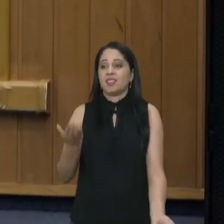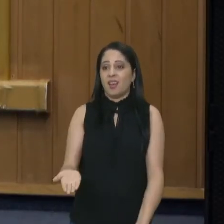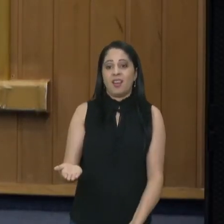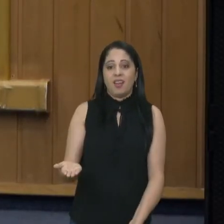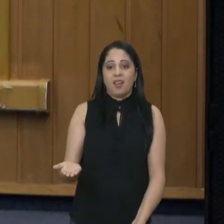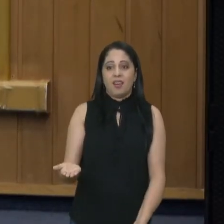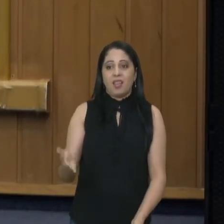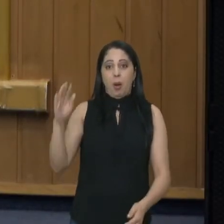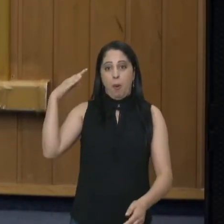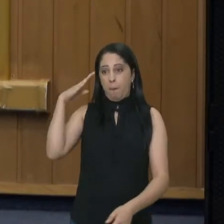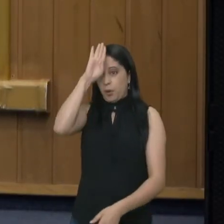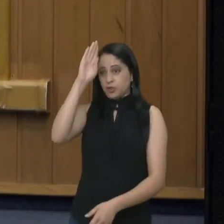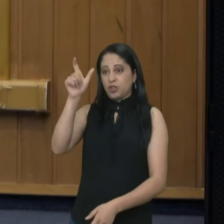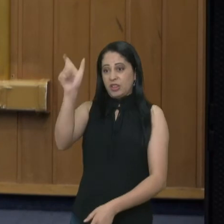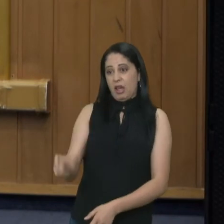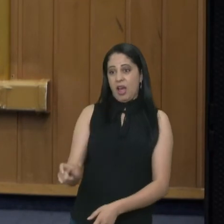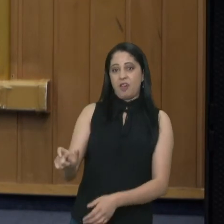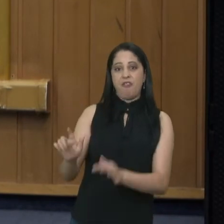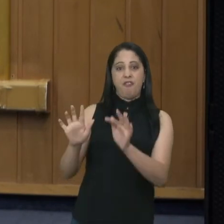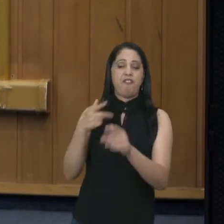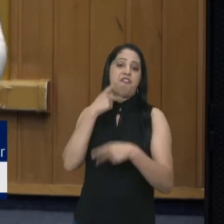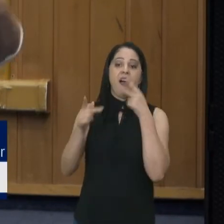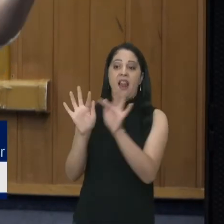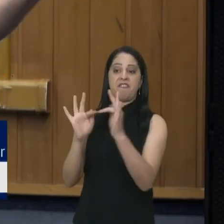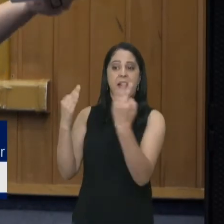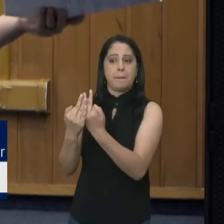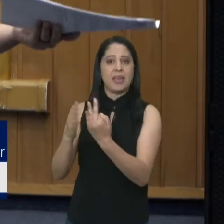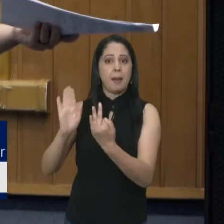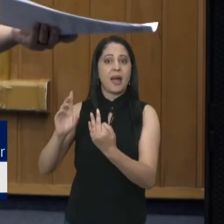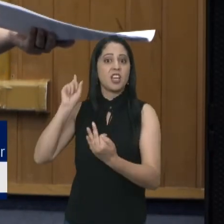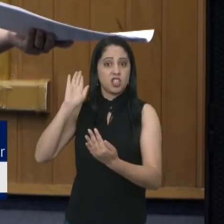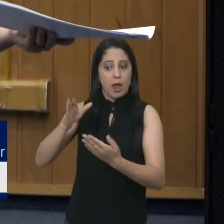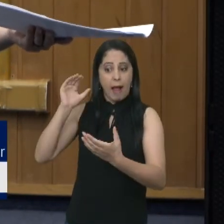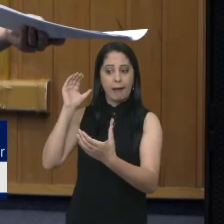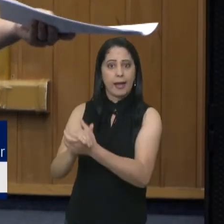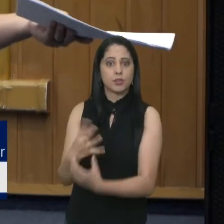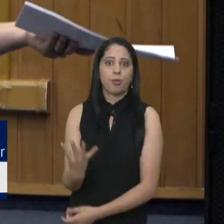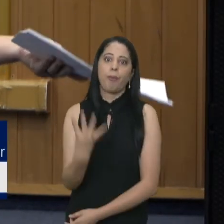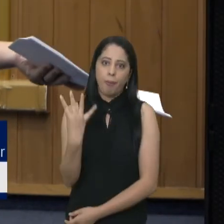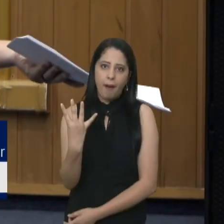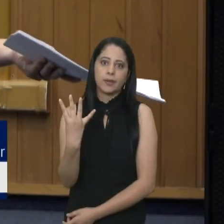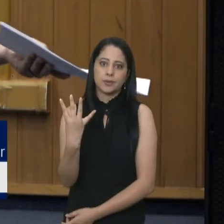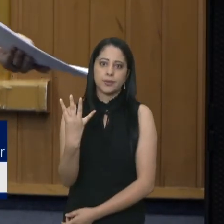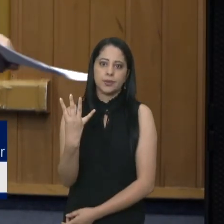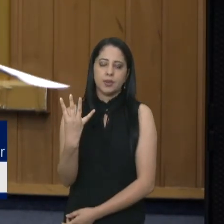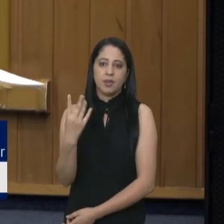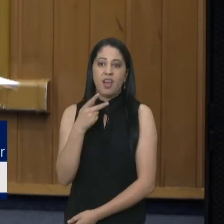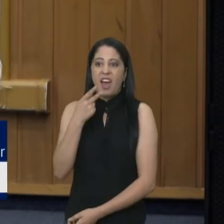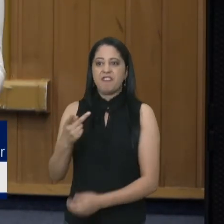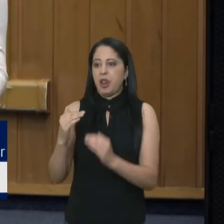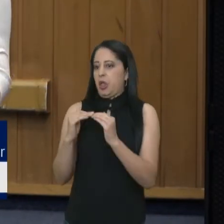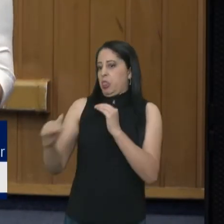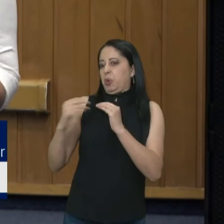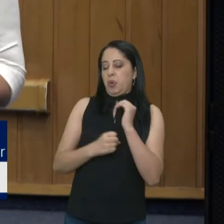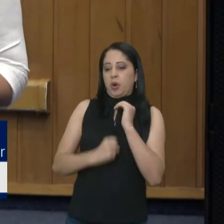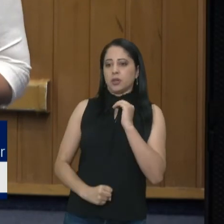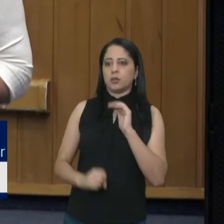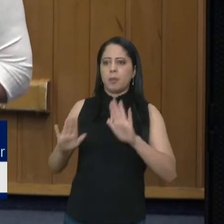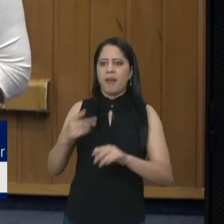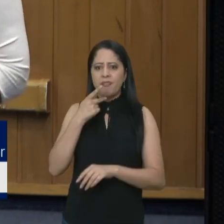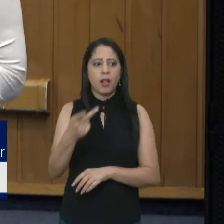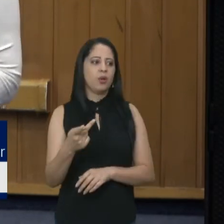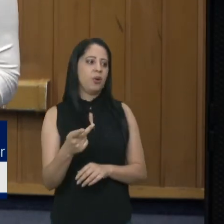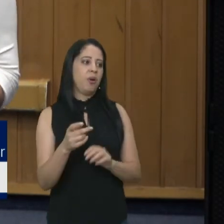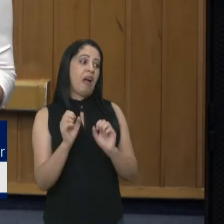está na quarta. Fala que é contra o aborto, mas sugeriu para a esposa abortar. Então ele também tem que decidir, né,